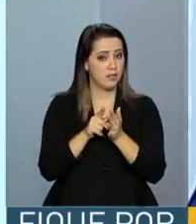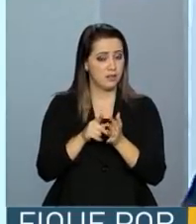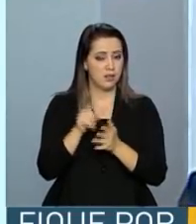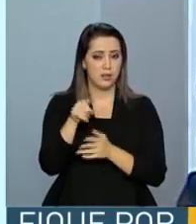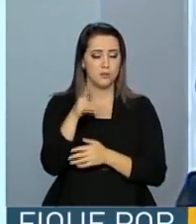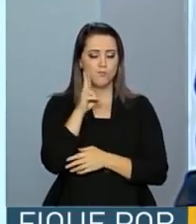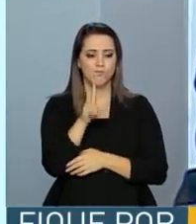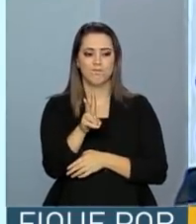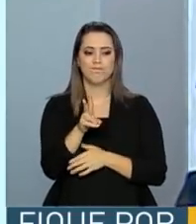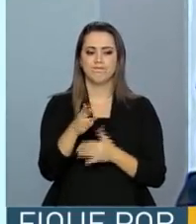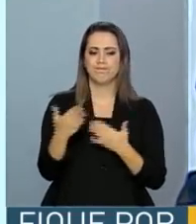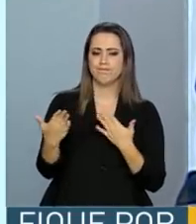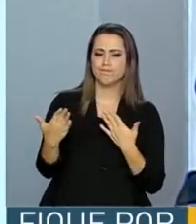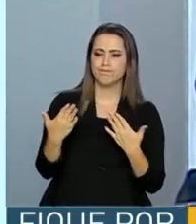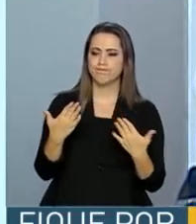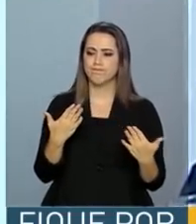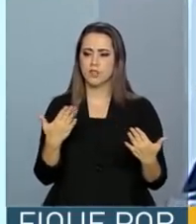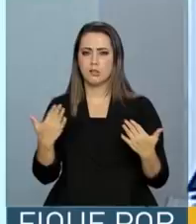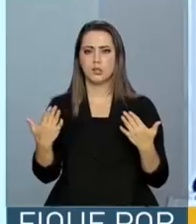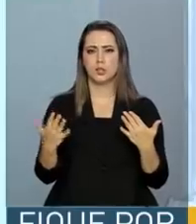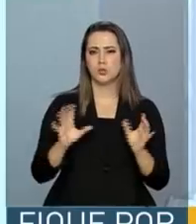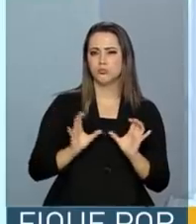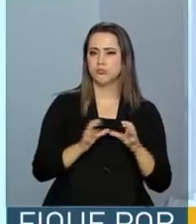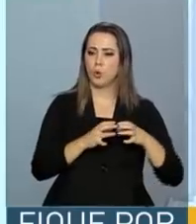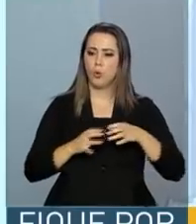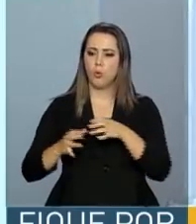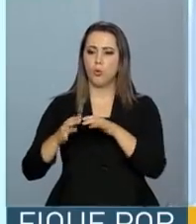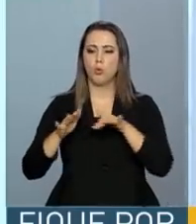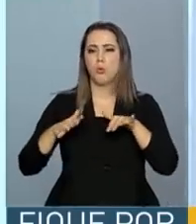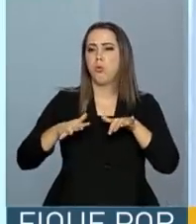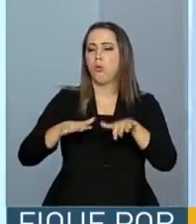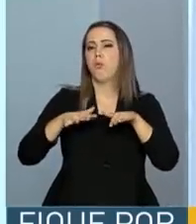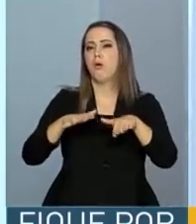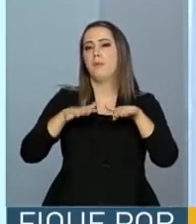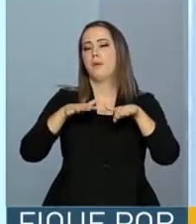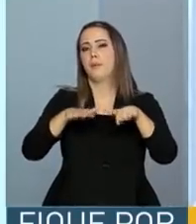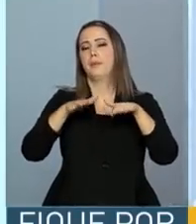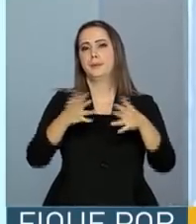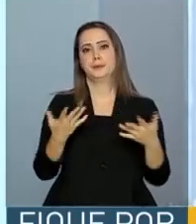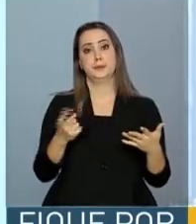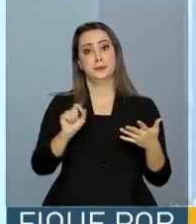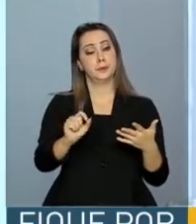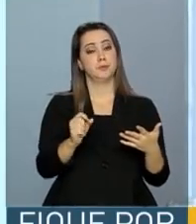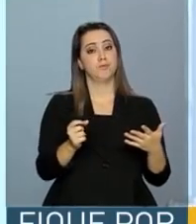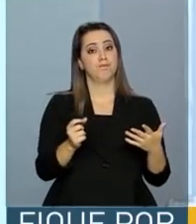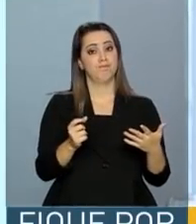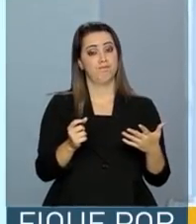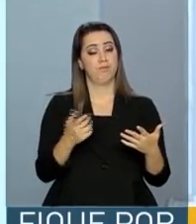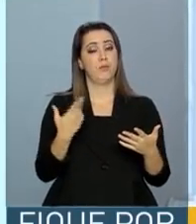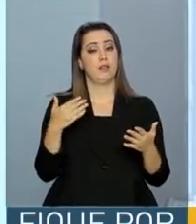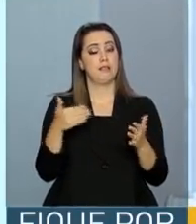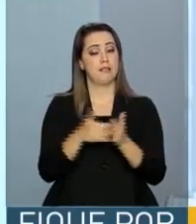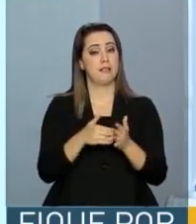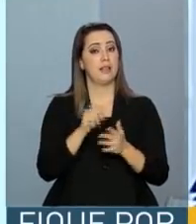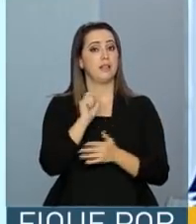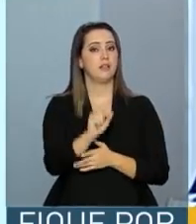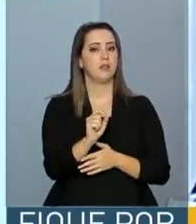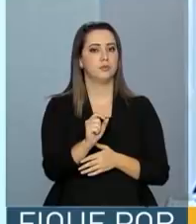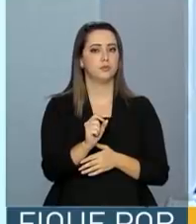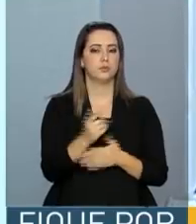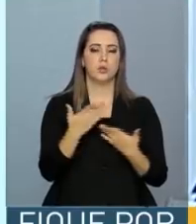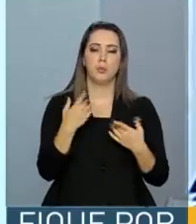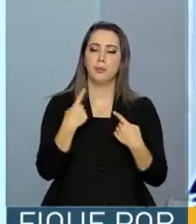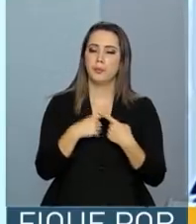verifica quanto os movimentos insurrecionais e os mais variados movimentos e deram neste período até aqui para